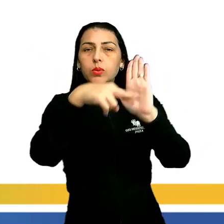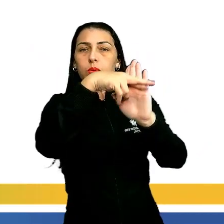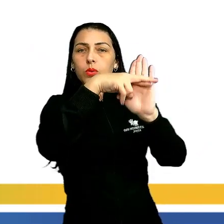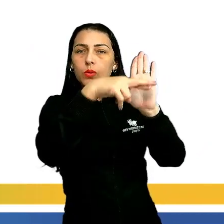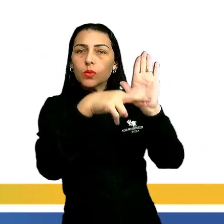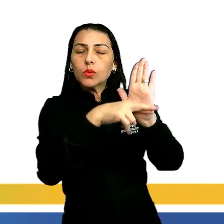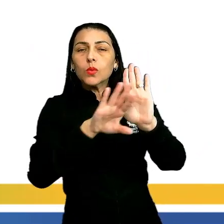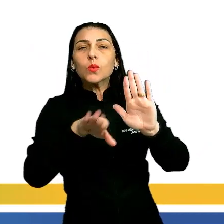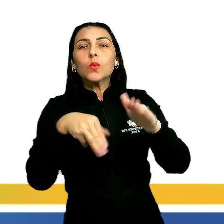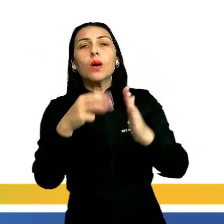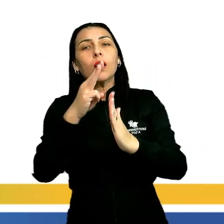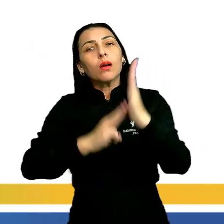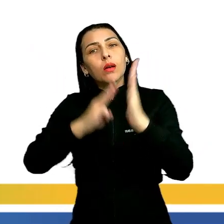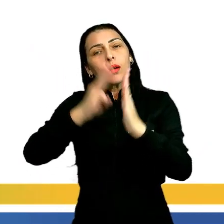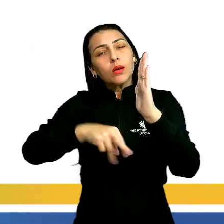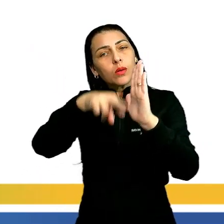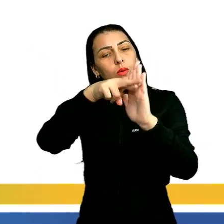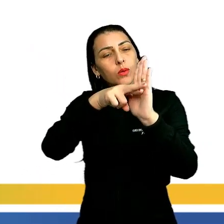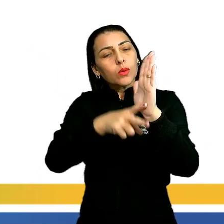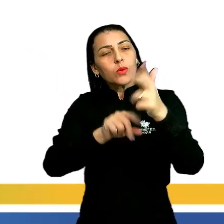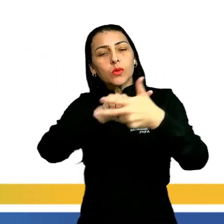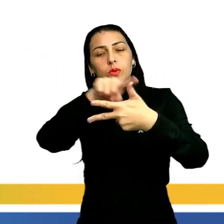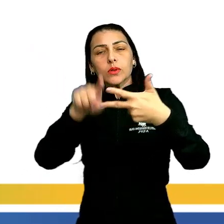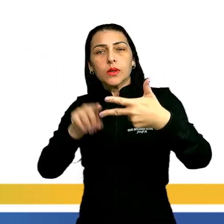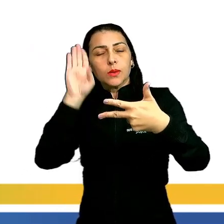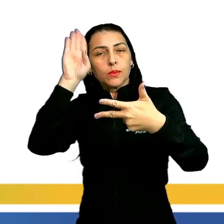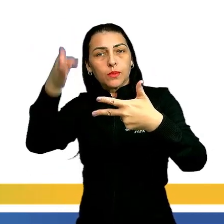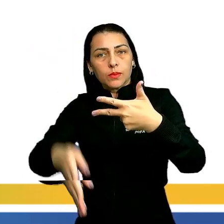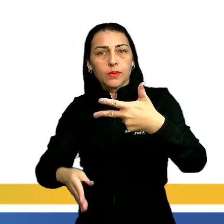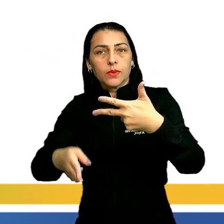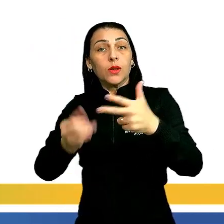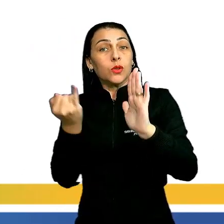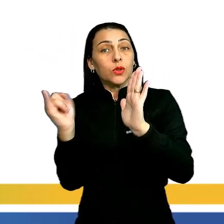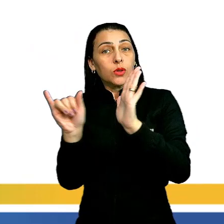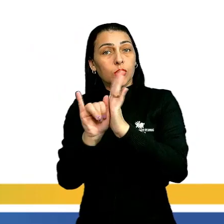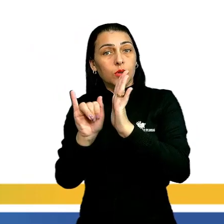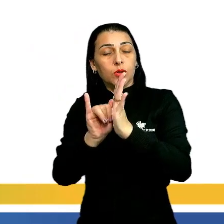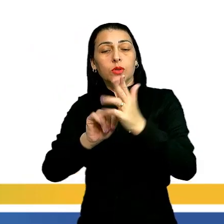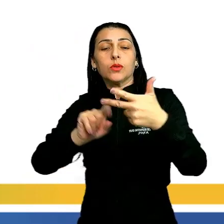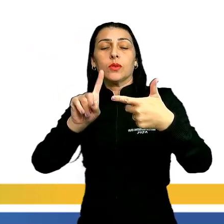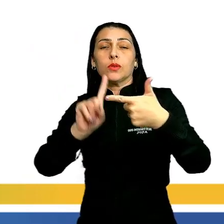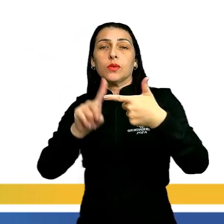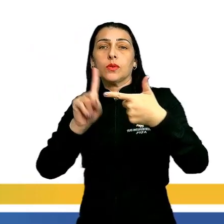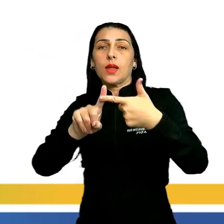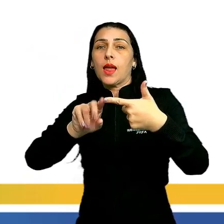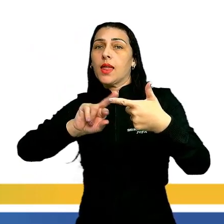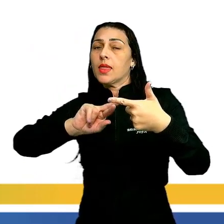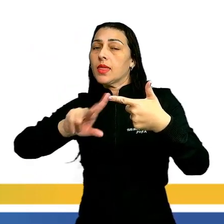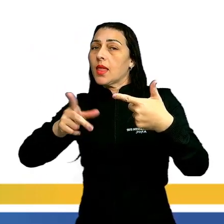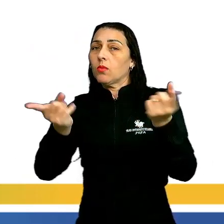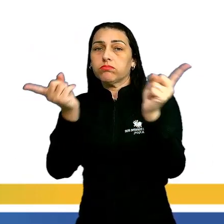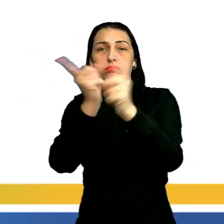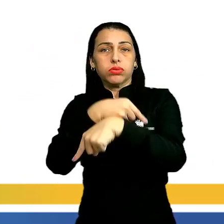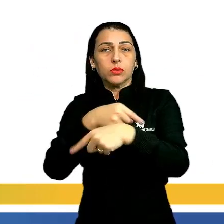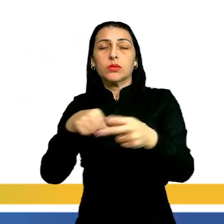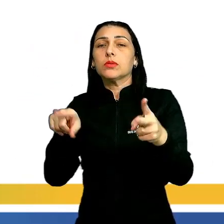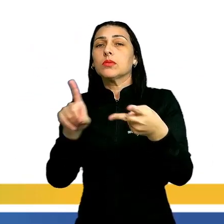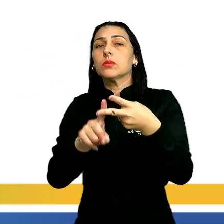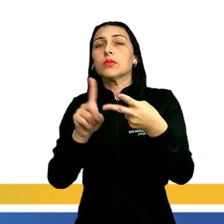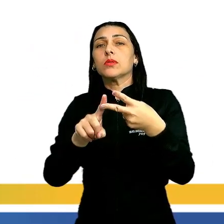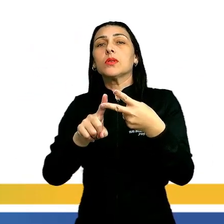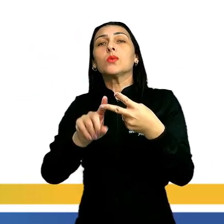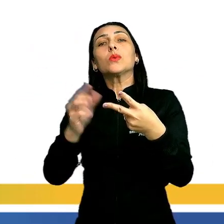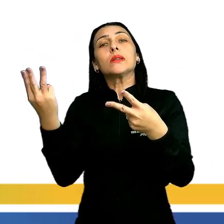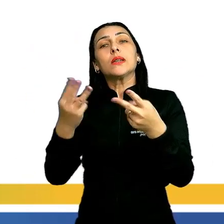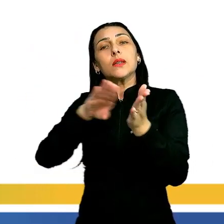são os passos da regra? Os três princípios: princípio de identidade, princípio de não contradição e princípio